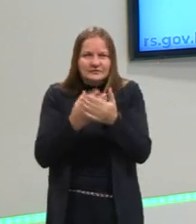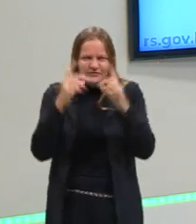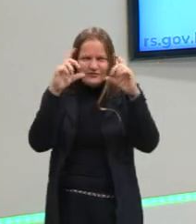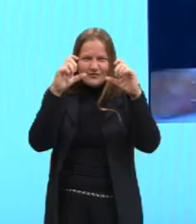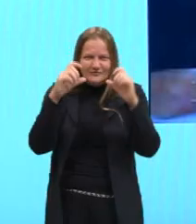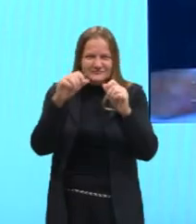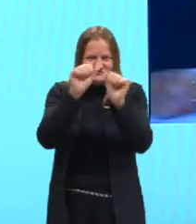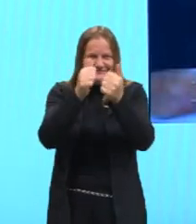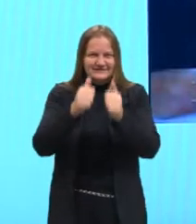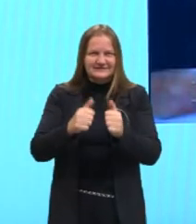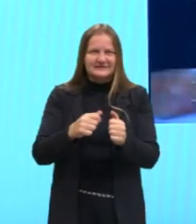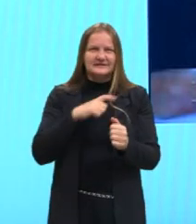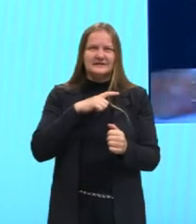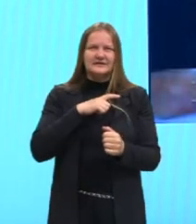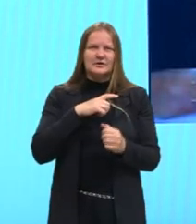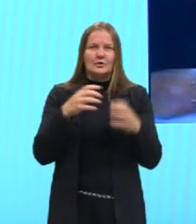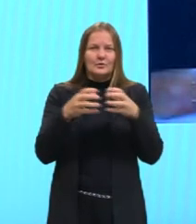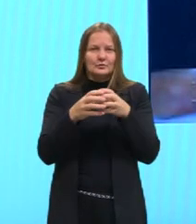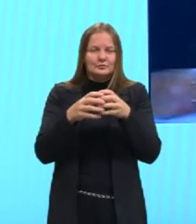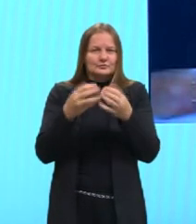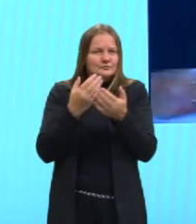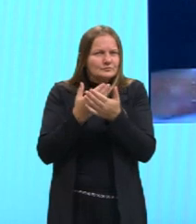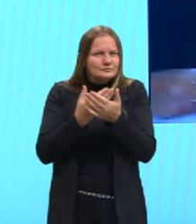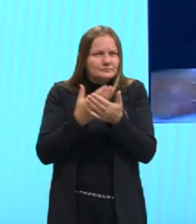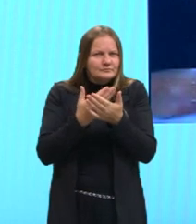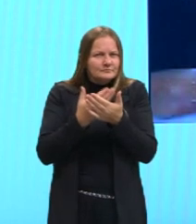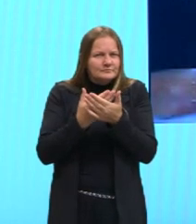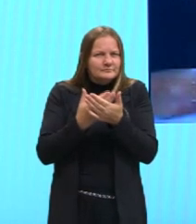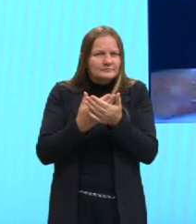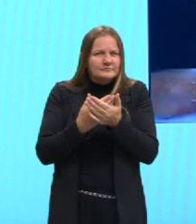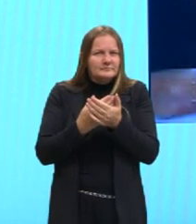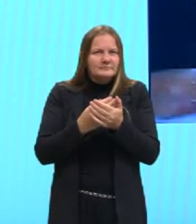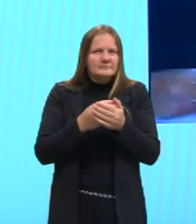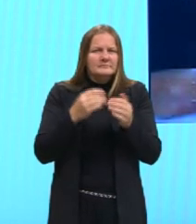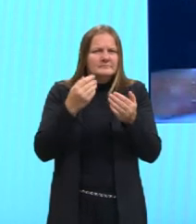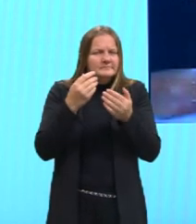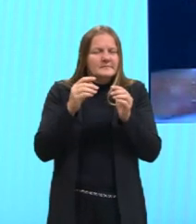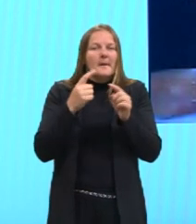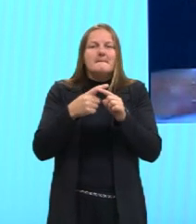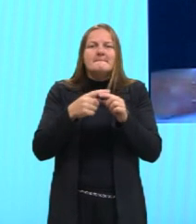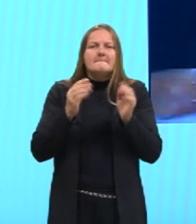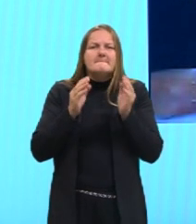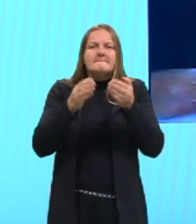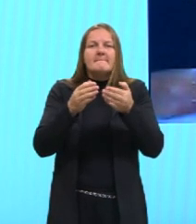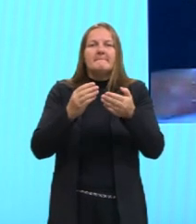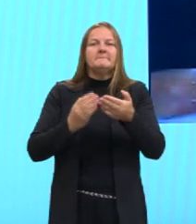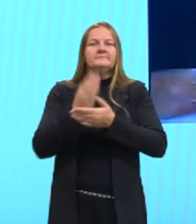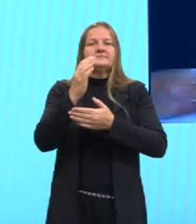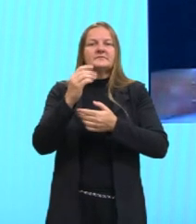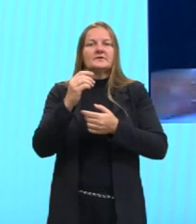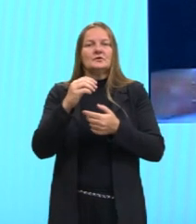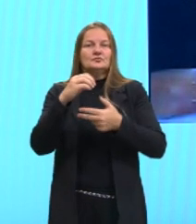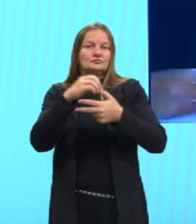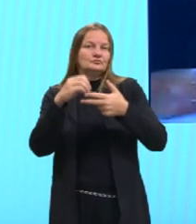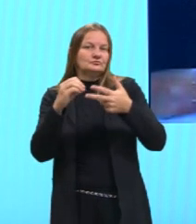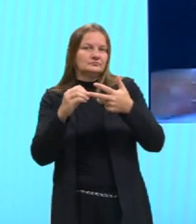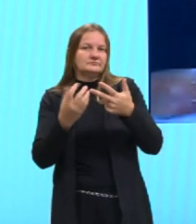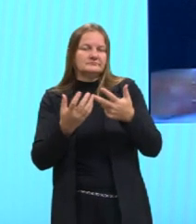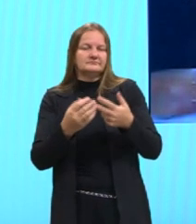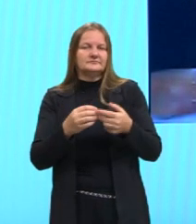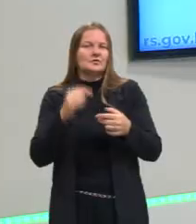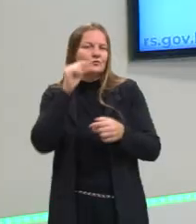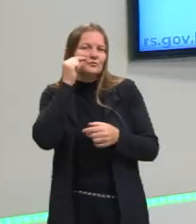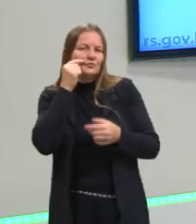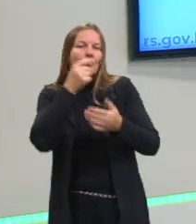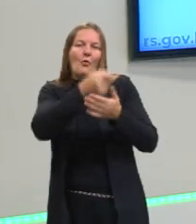é uma ação racional ou seja Esse estudo vai levar algum fim que é ser aprovação no vestibular no concurso o